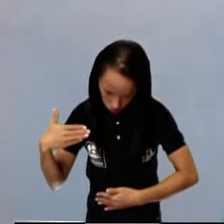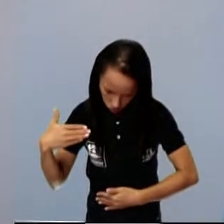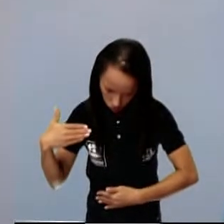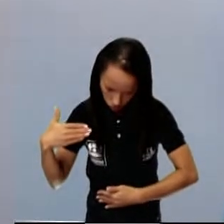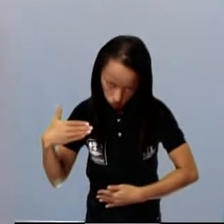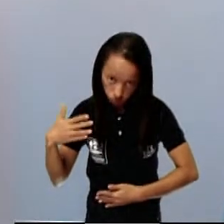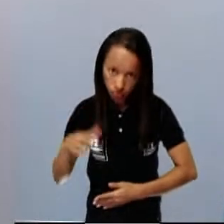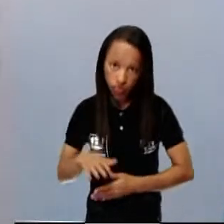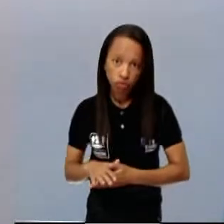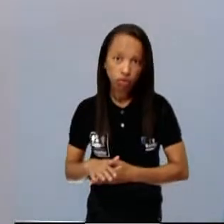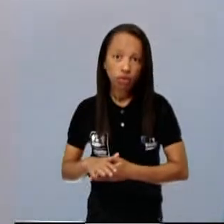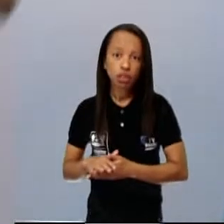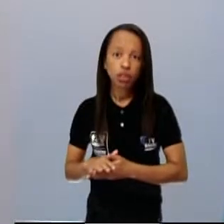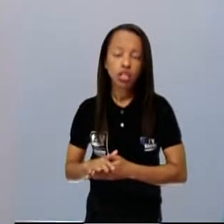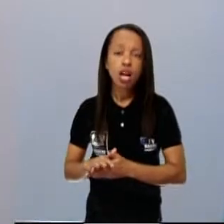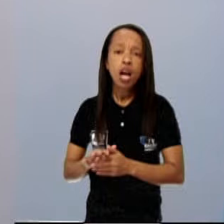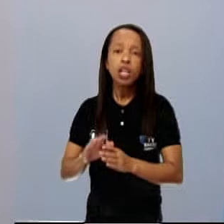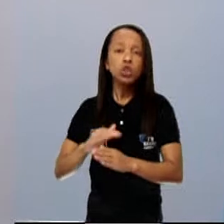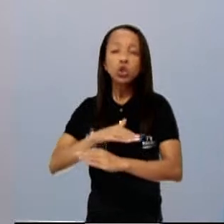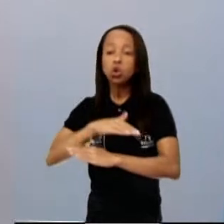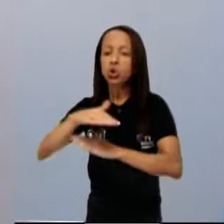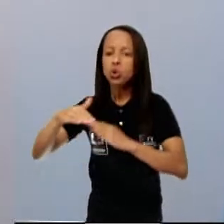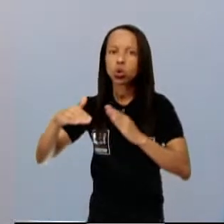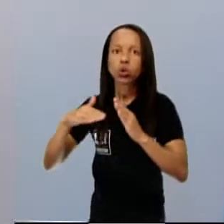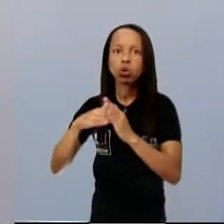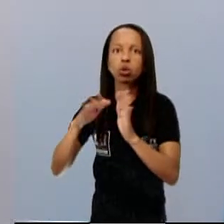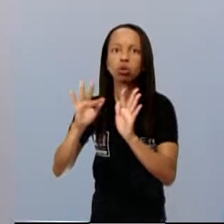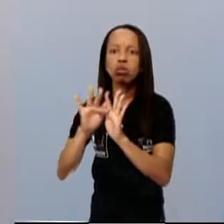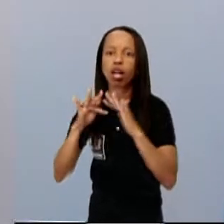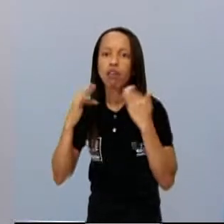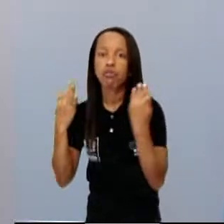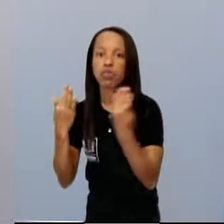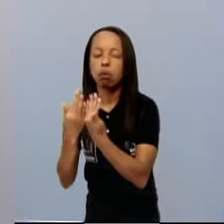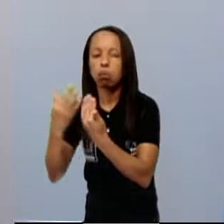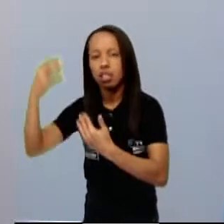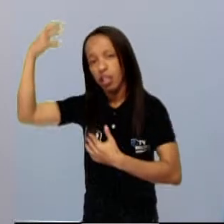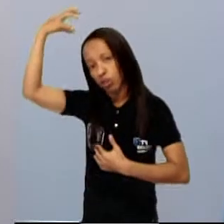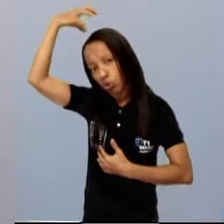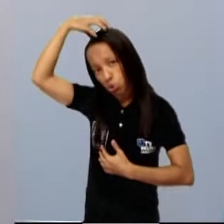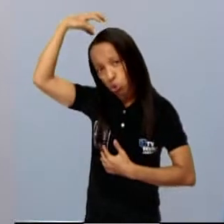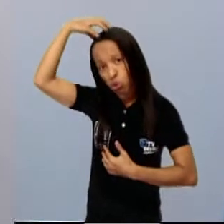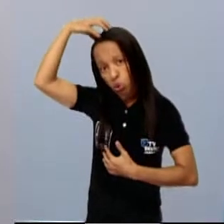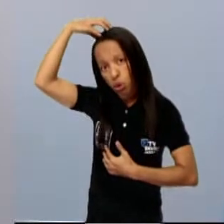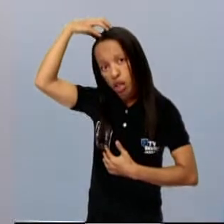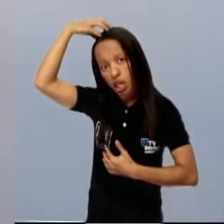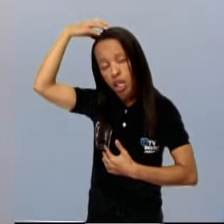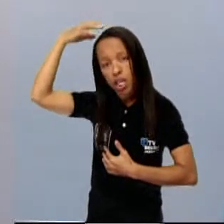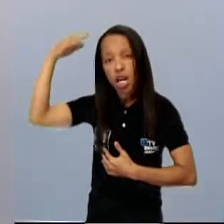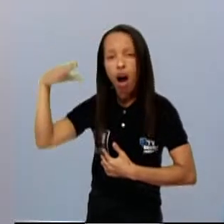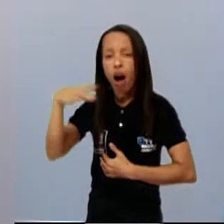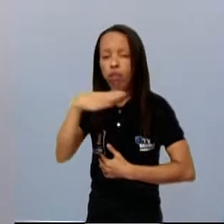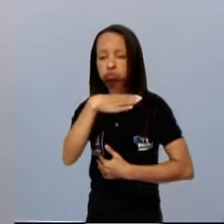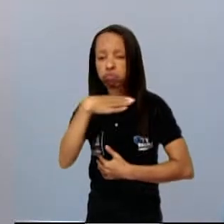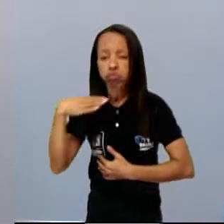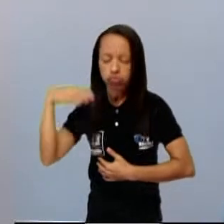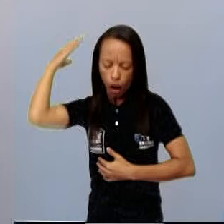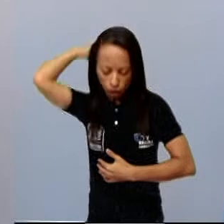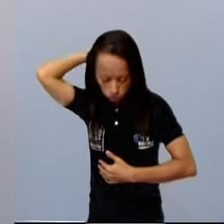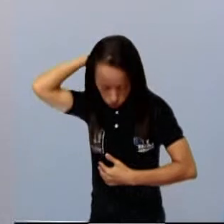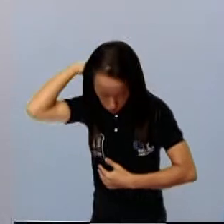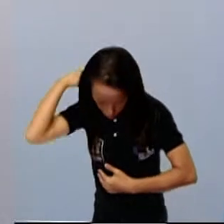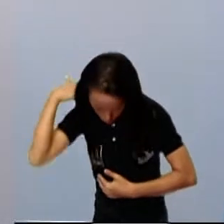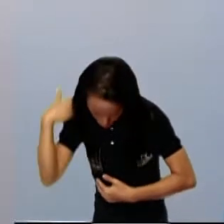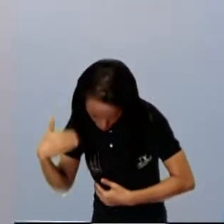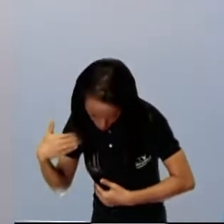Pegaram todo mundo, geral, bota ali, ó, na guilhotina, para eles aprenderem o que é que vai acontecer com quem traiu o povo francês. A realidade foi